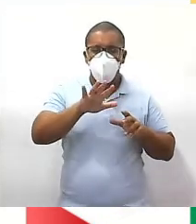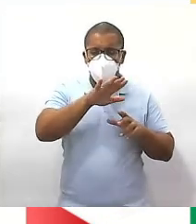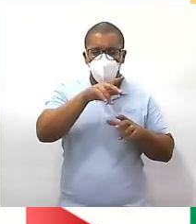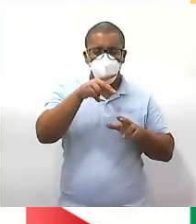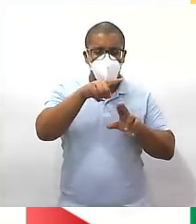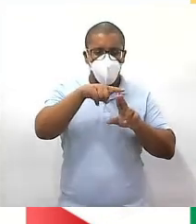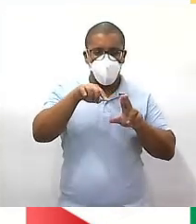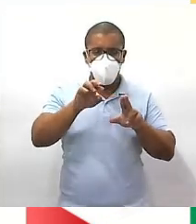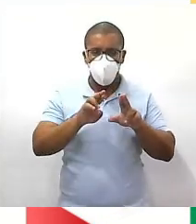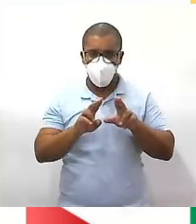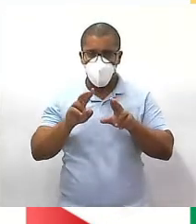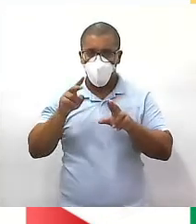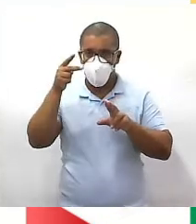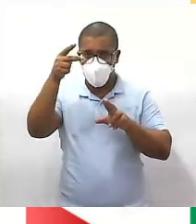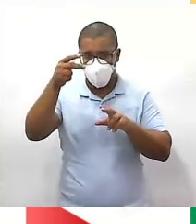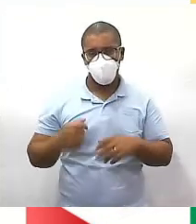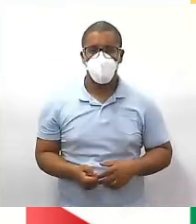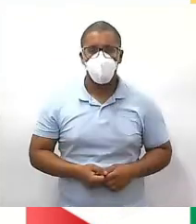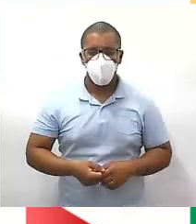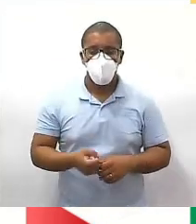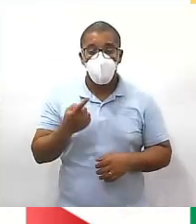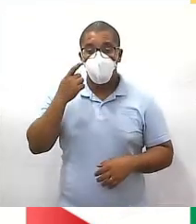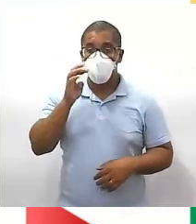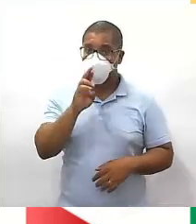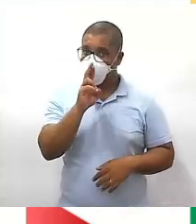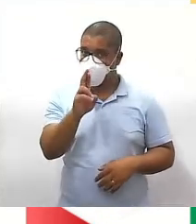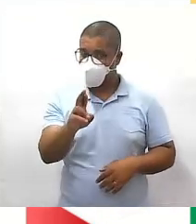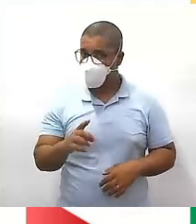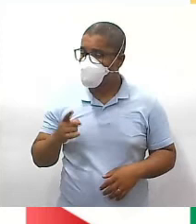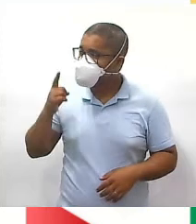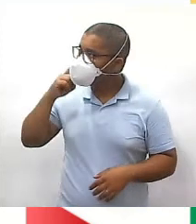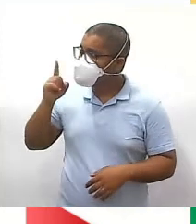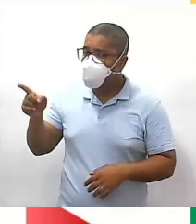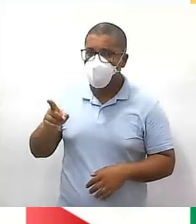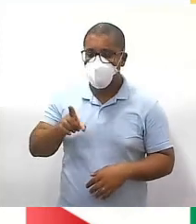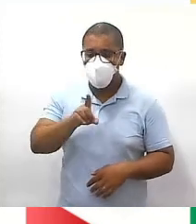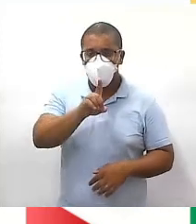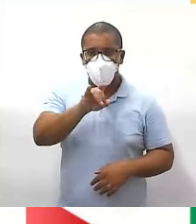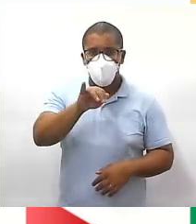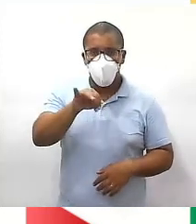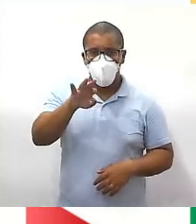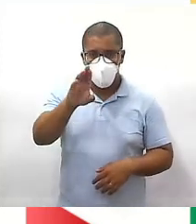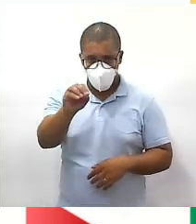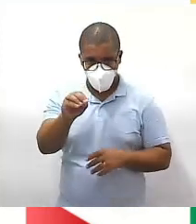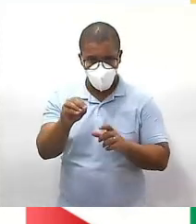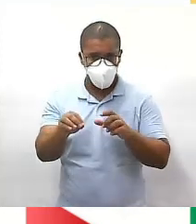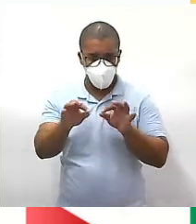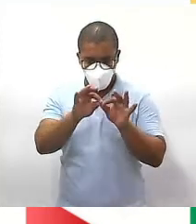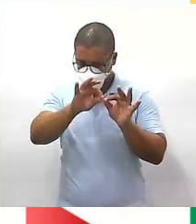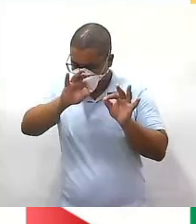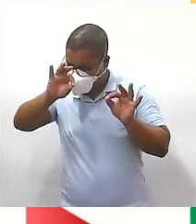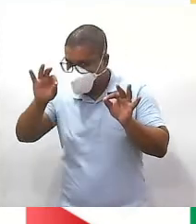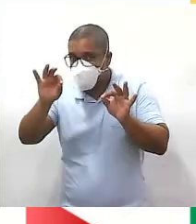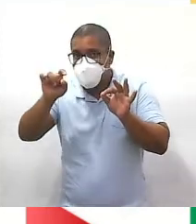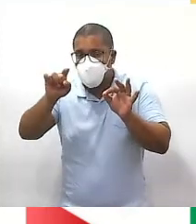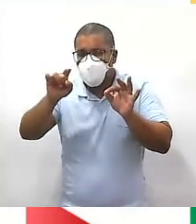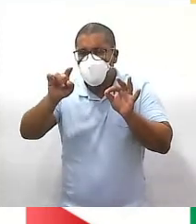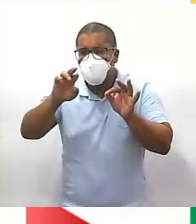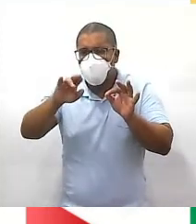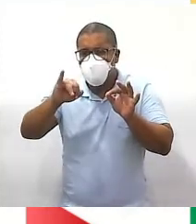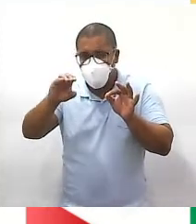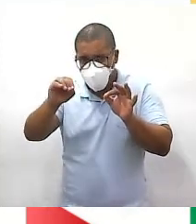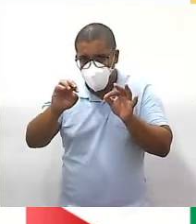então resolver a nossa questão para a gente fechar. Diâmetro, o raio em função